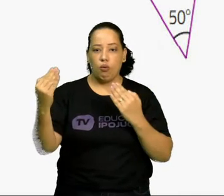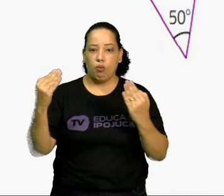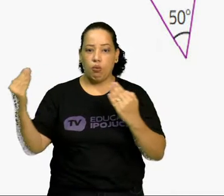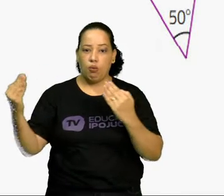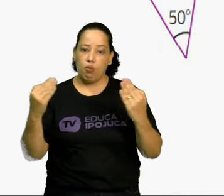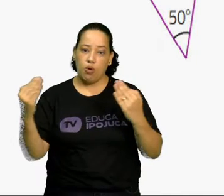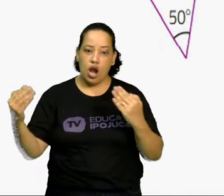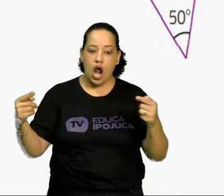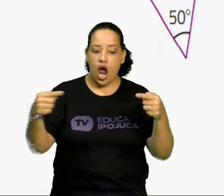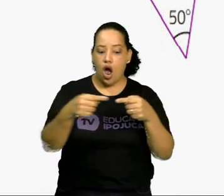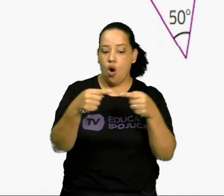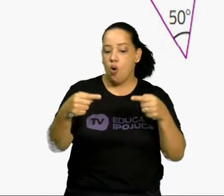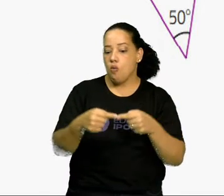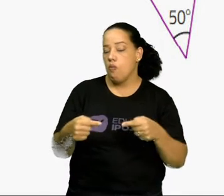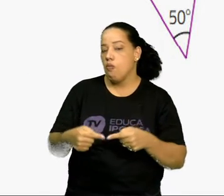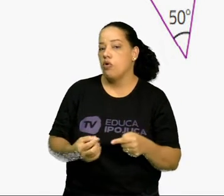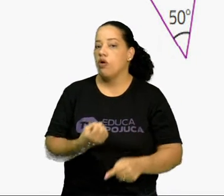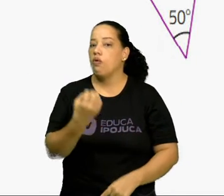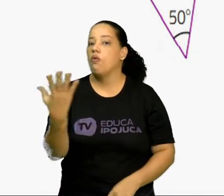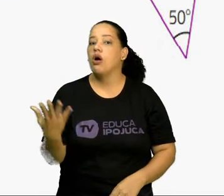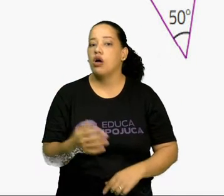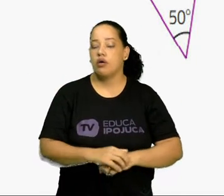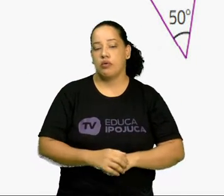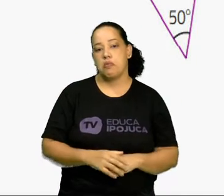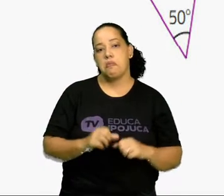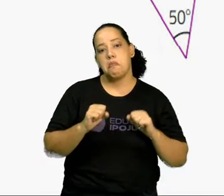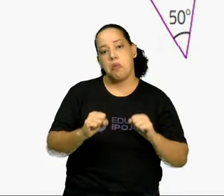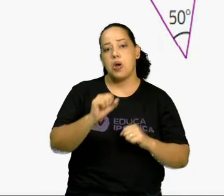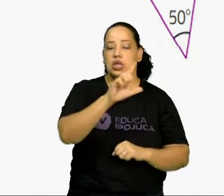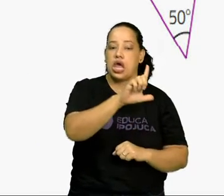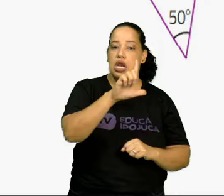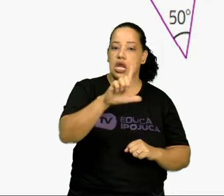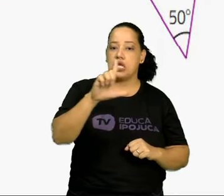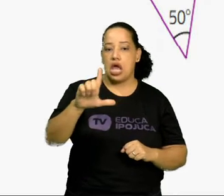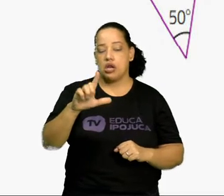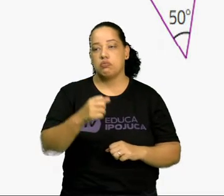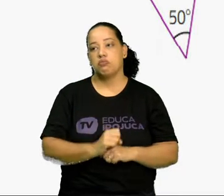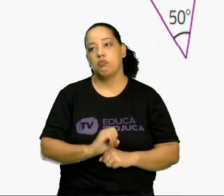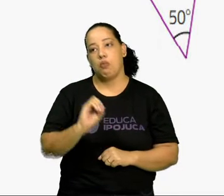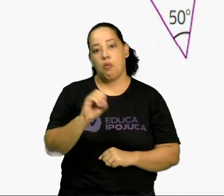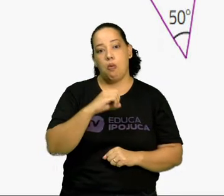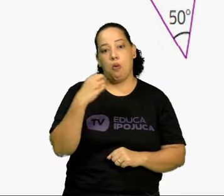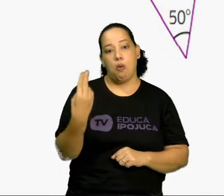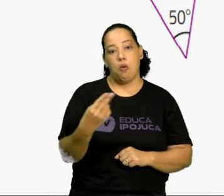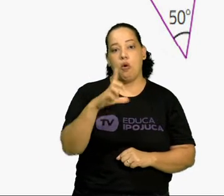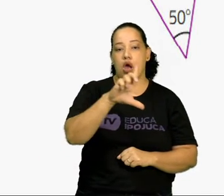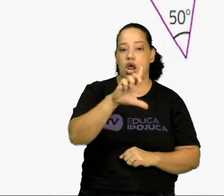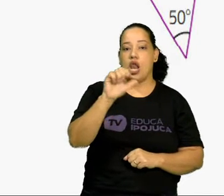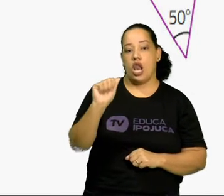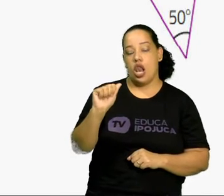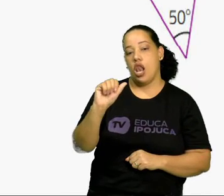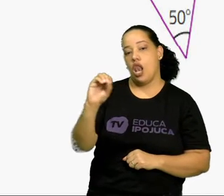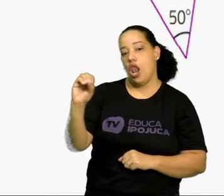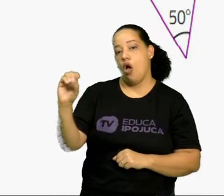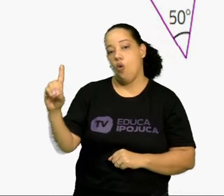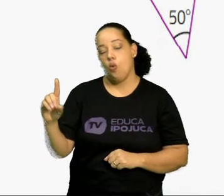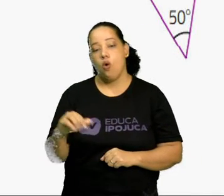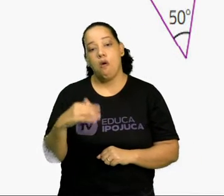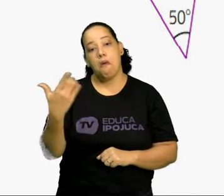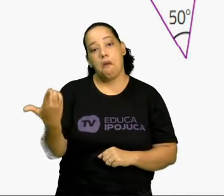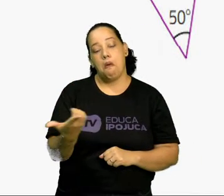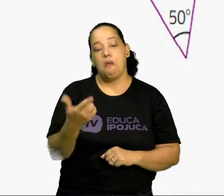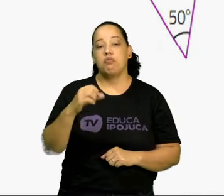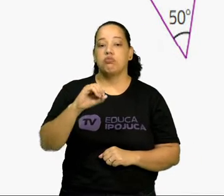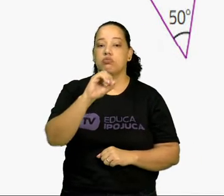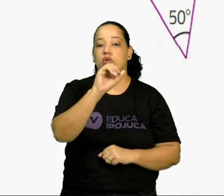a congruência. Então, os casos podem ser LLL, o caso pode ser LAO, o caso pode ser